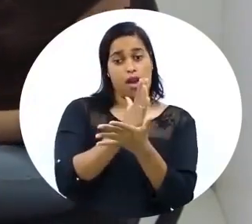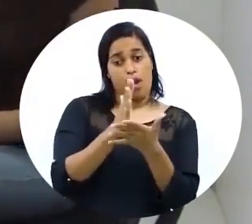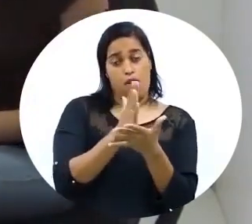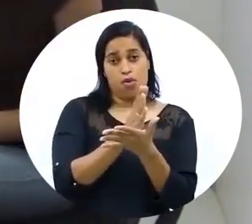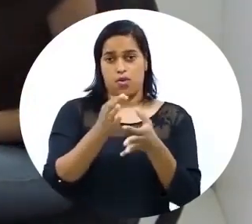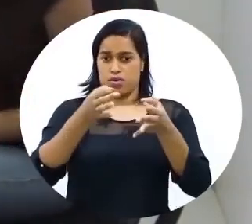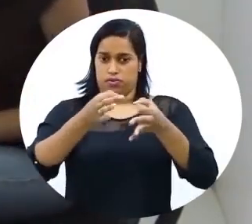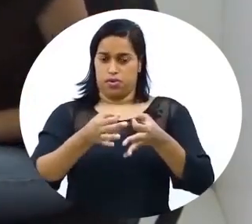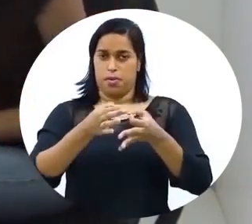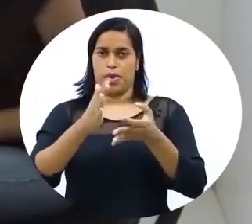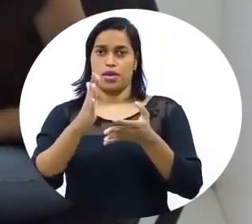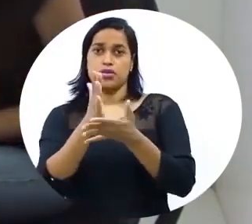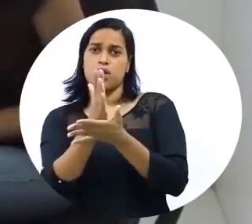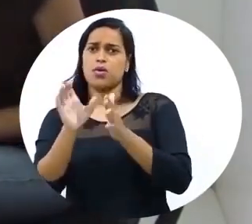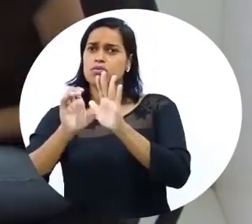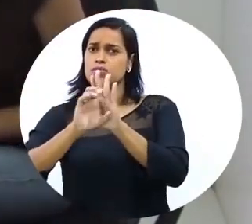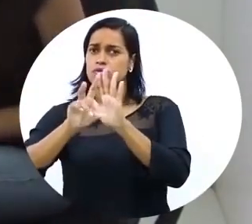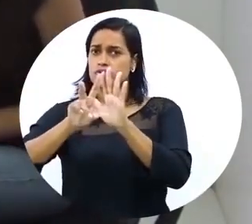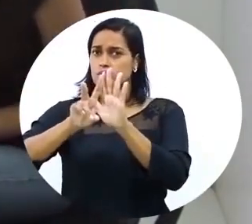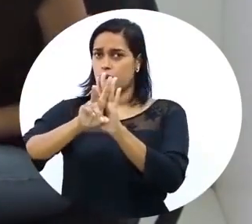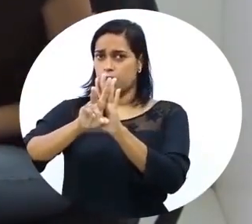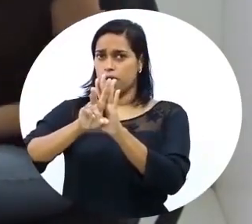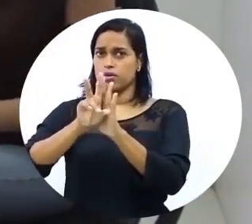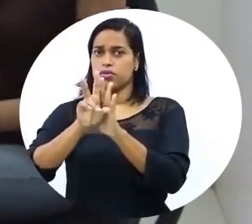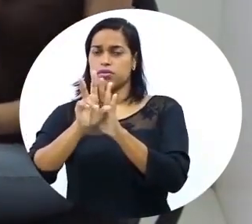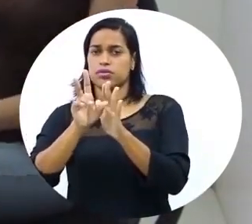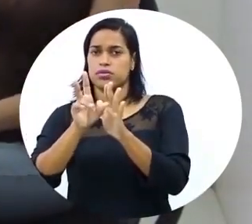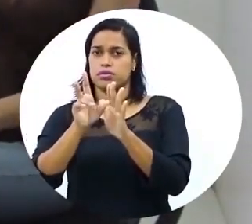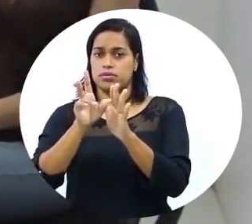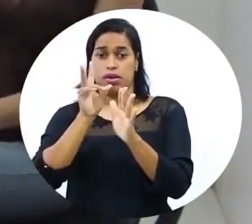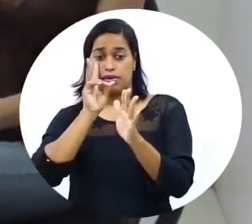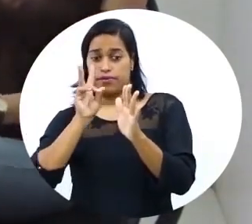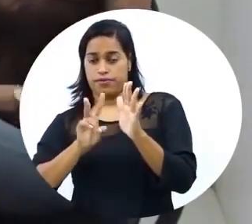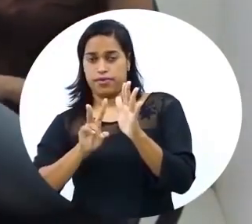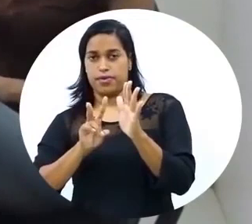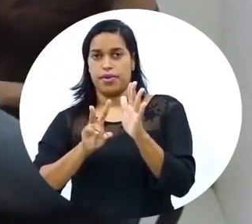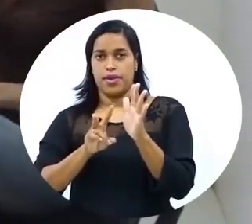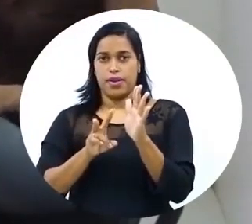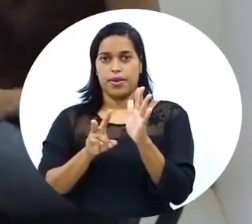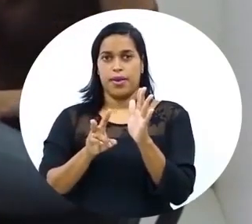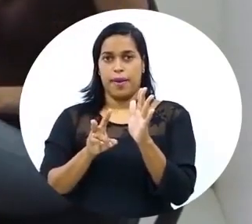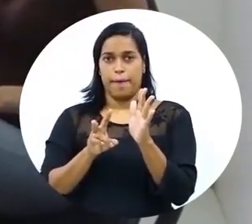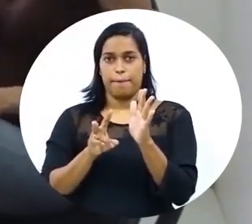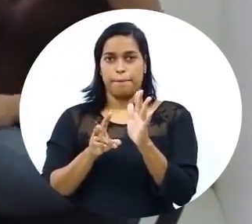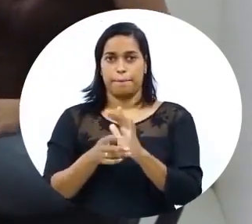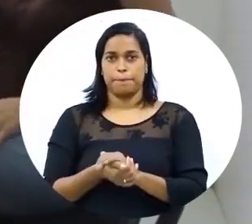vi currículo que era... Tá cheiroso. Tá ótimo.